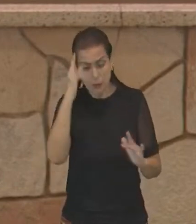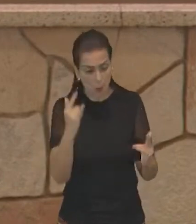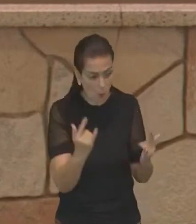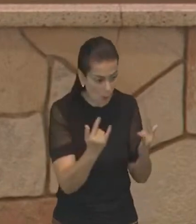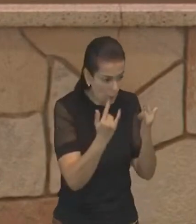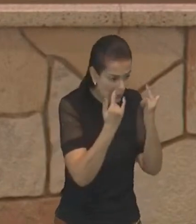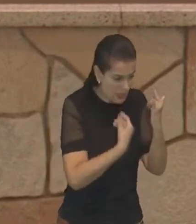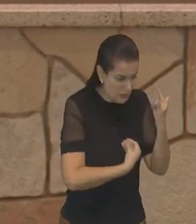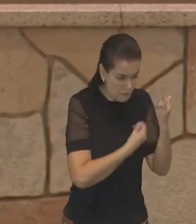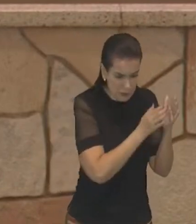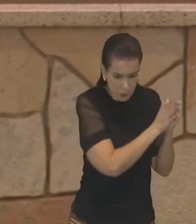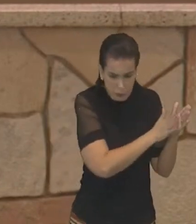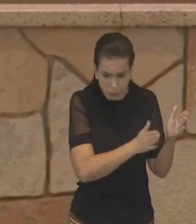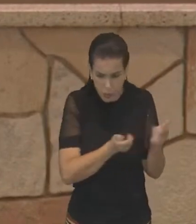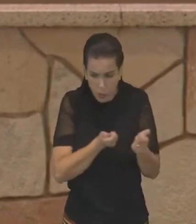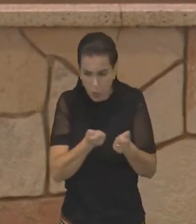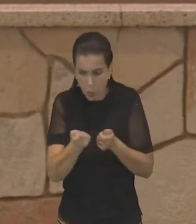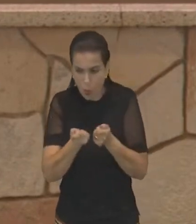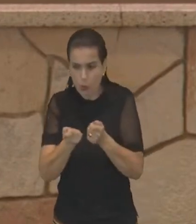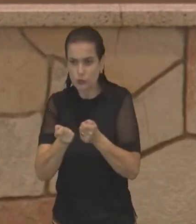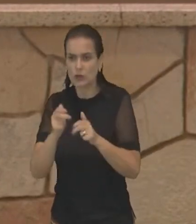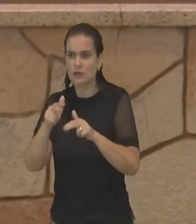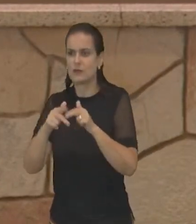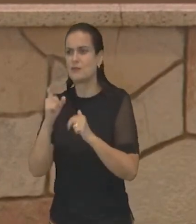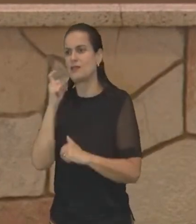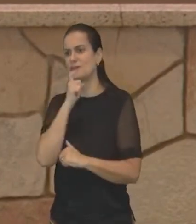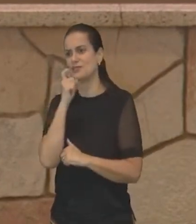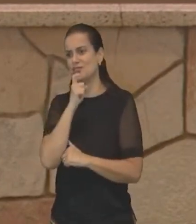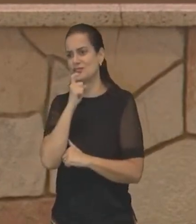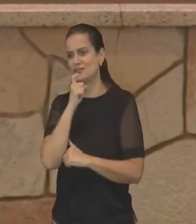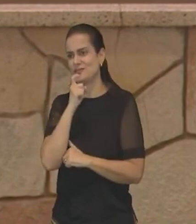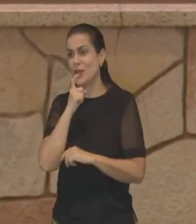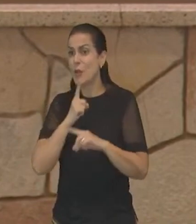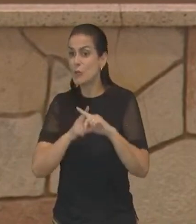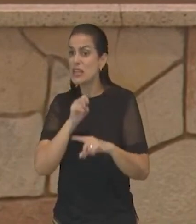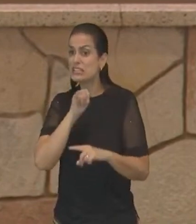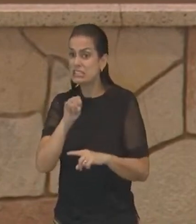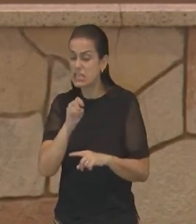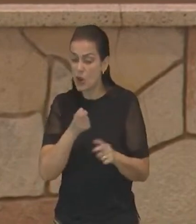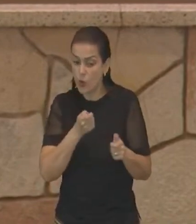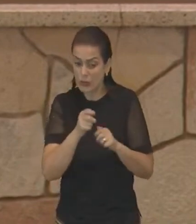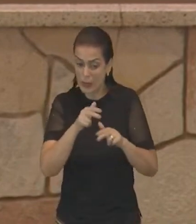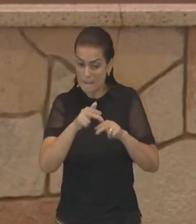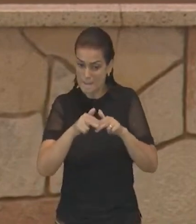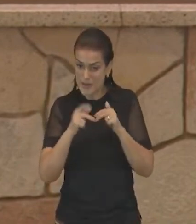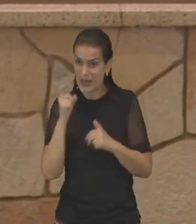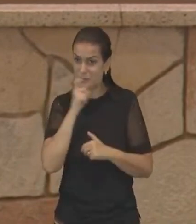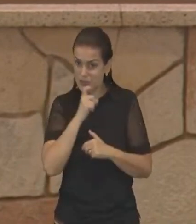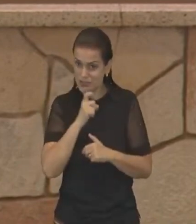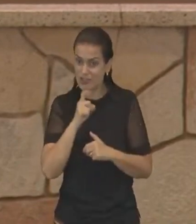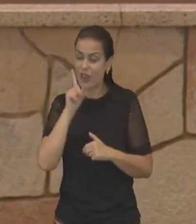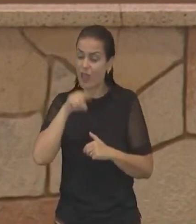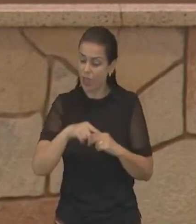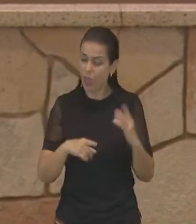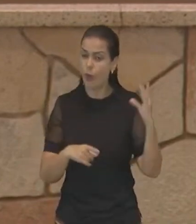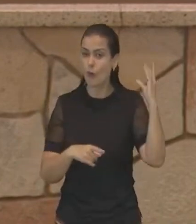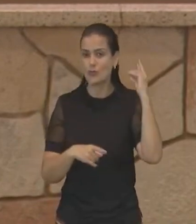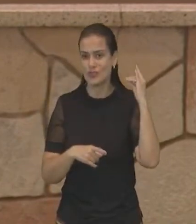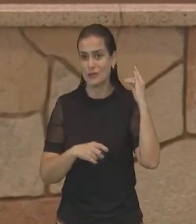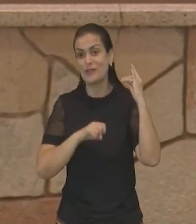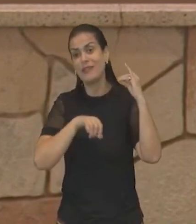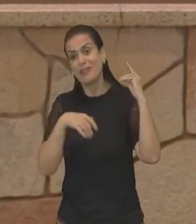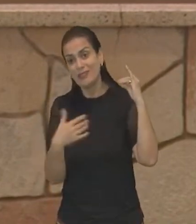cuja vida é controlada pela mentira, porque o pai da mentira é o diabo. E os que amam a mentira e que